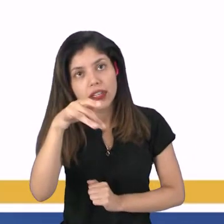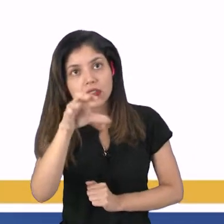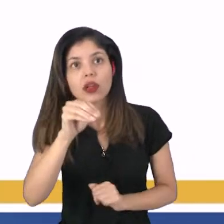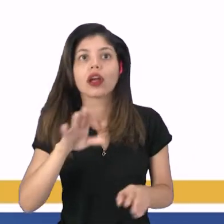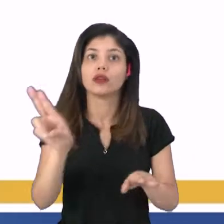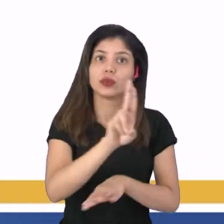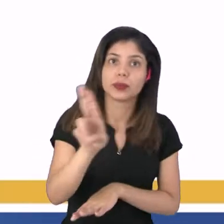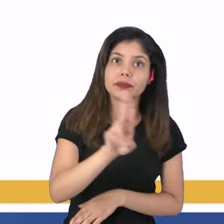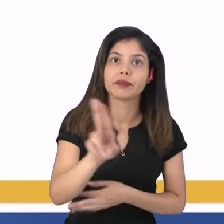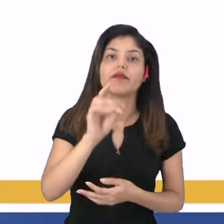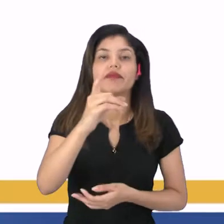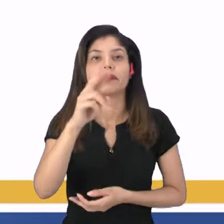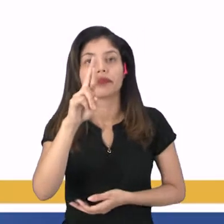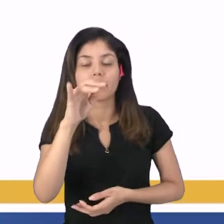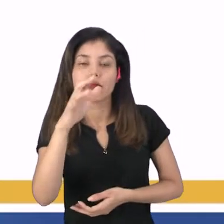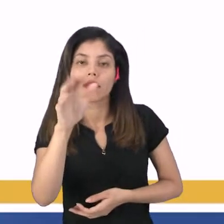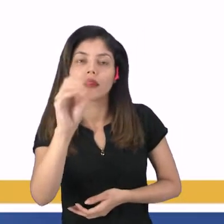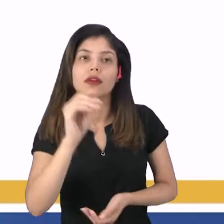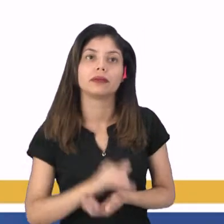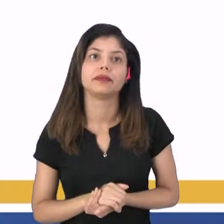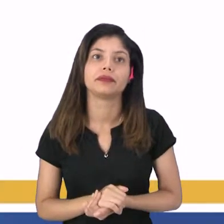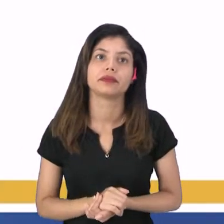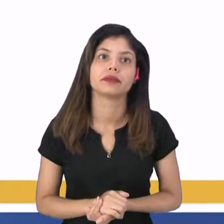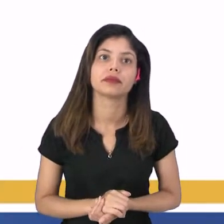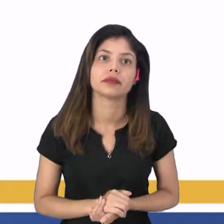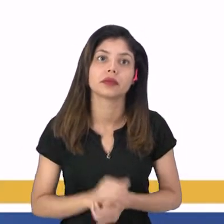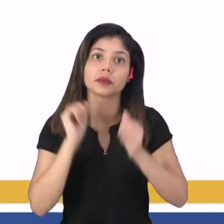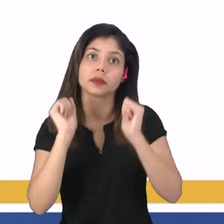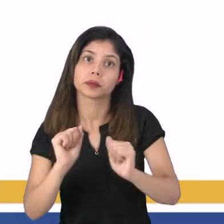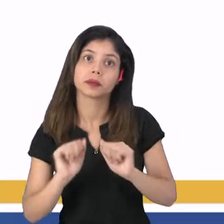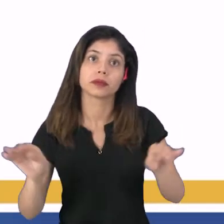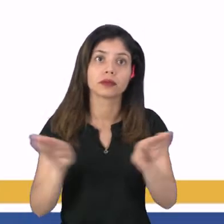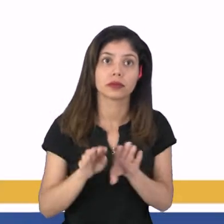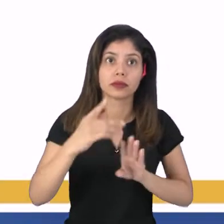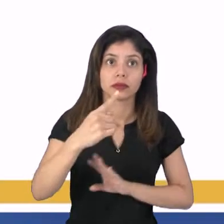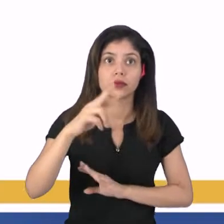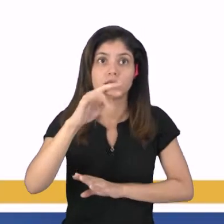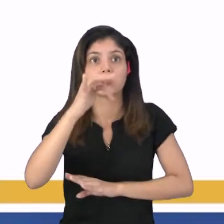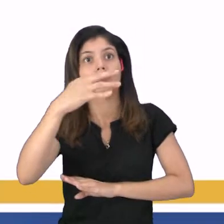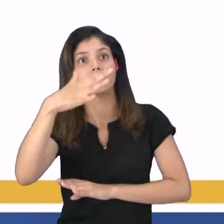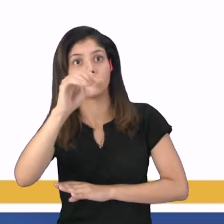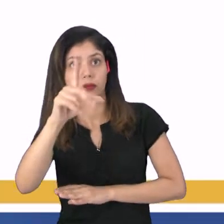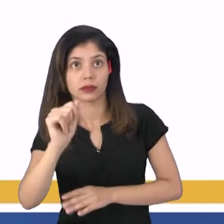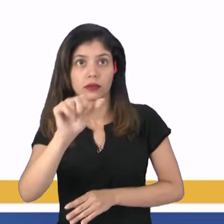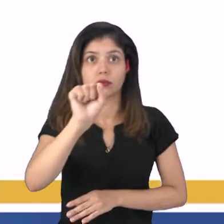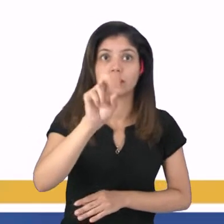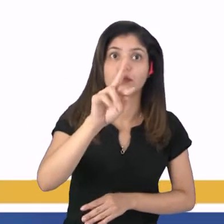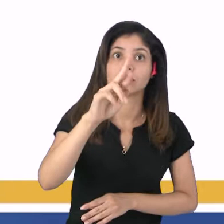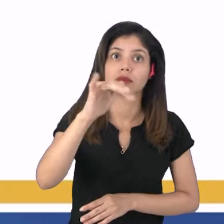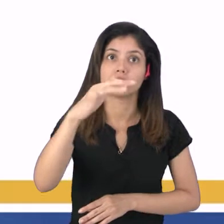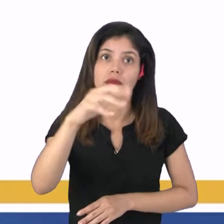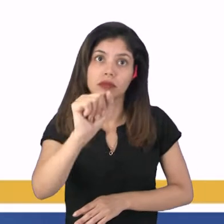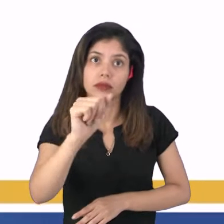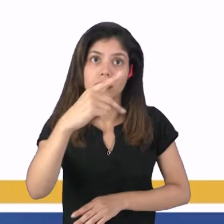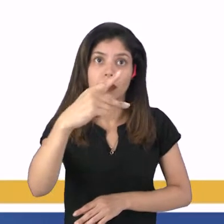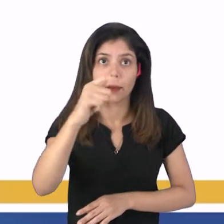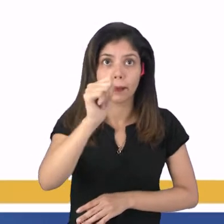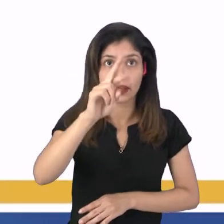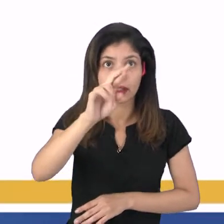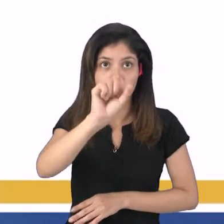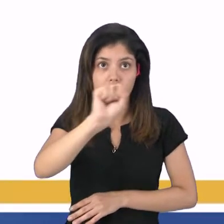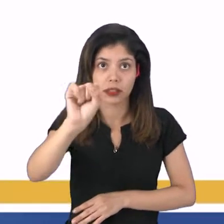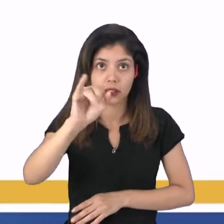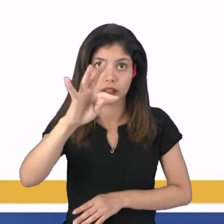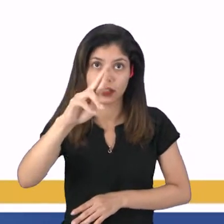é chamado de derivação. A derivação pode ser prefixal, sufixal,